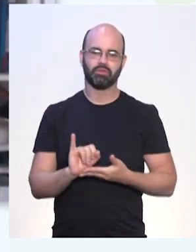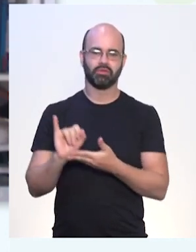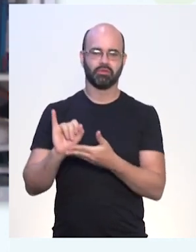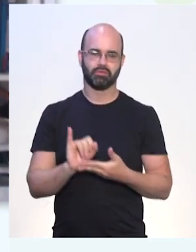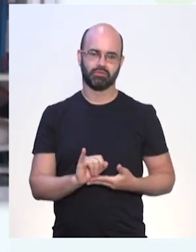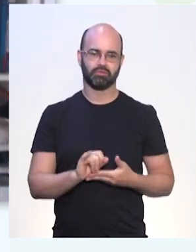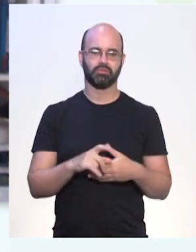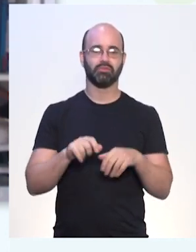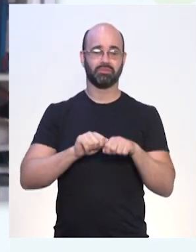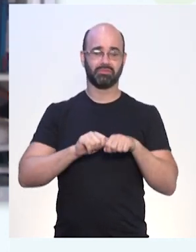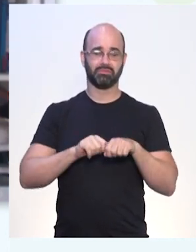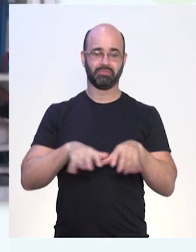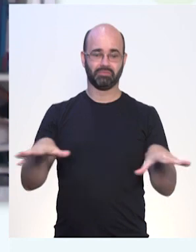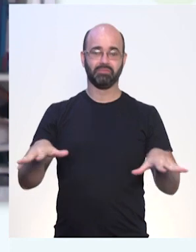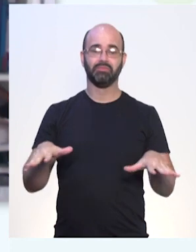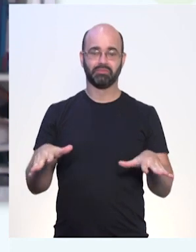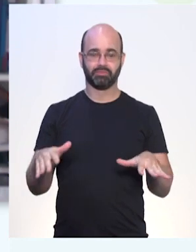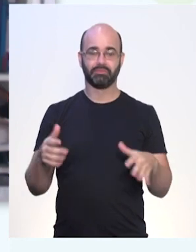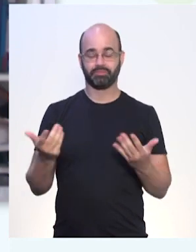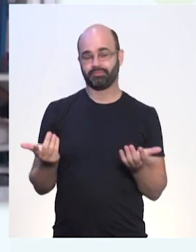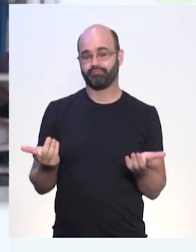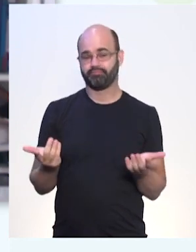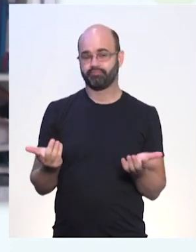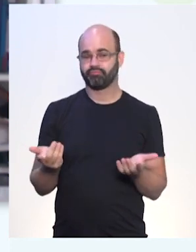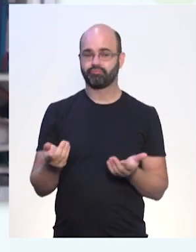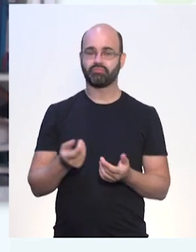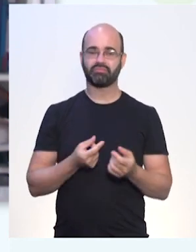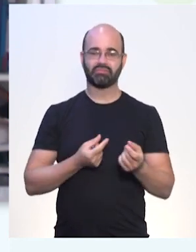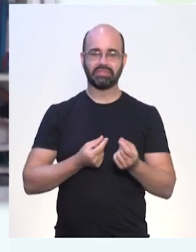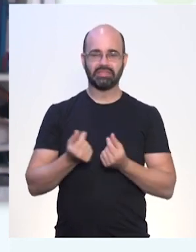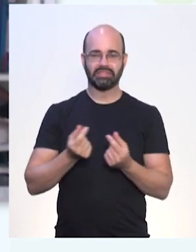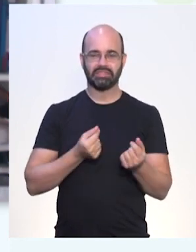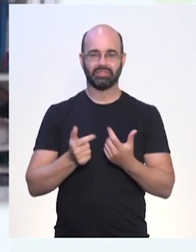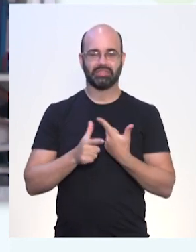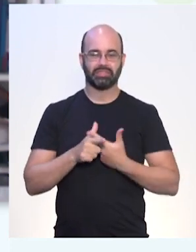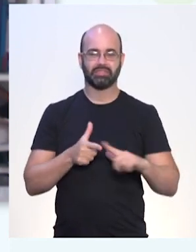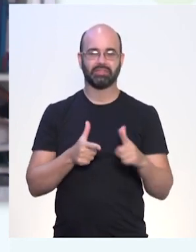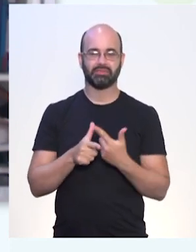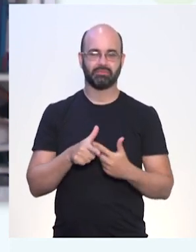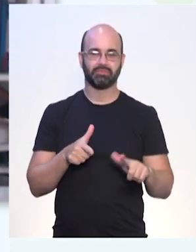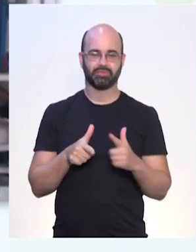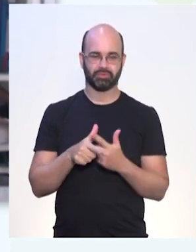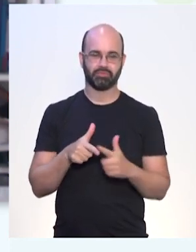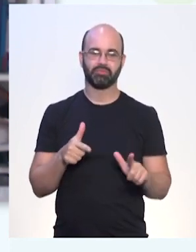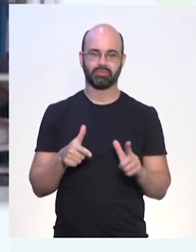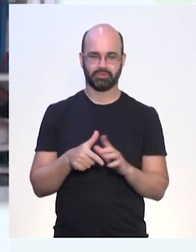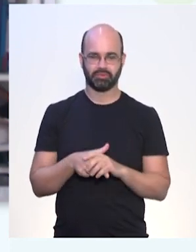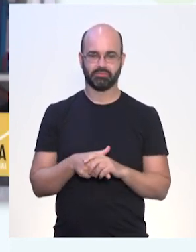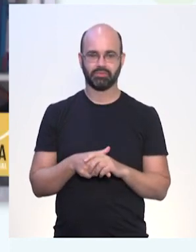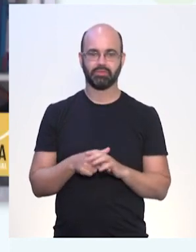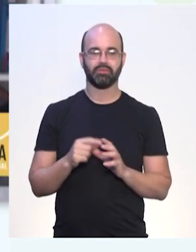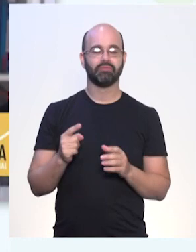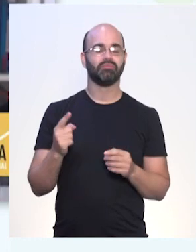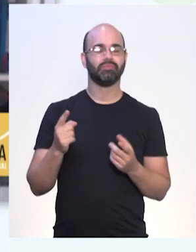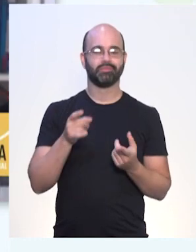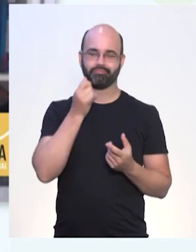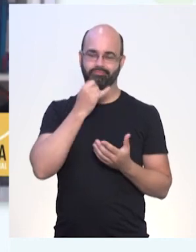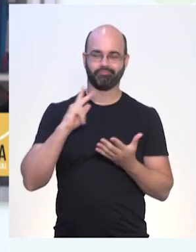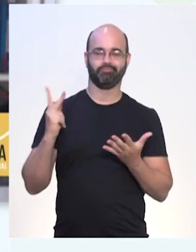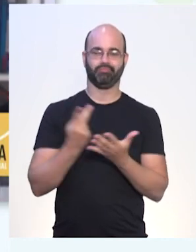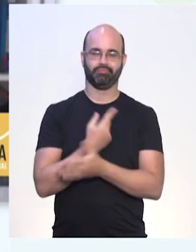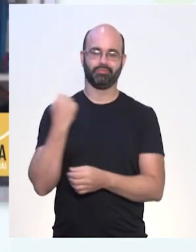agravam cenário econômico que claro também tem seus reflexos políticos de uma maneira muito